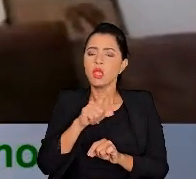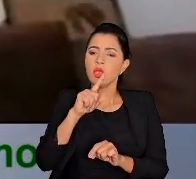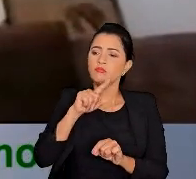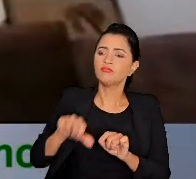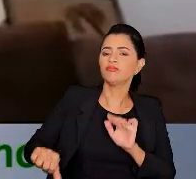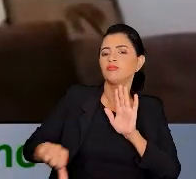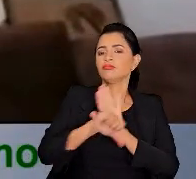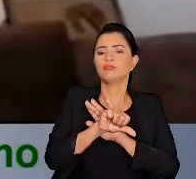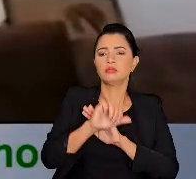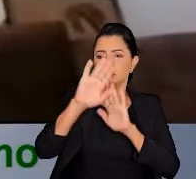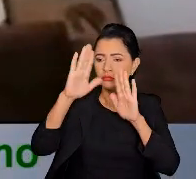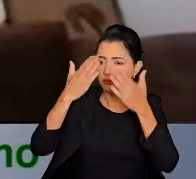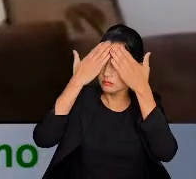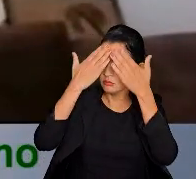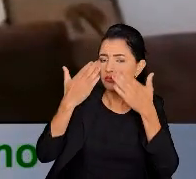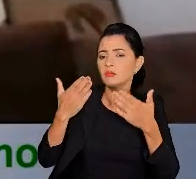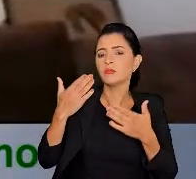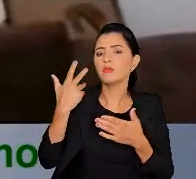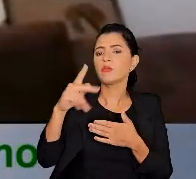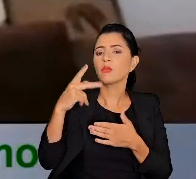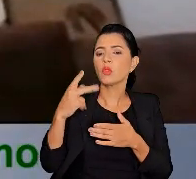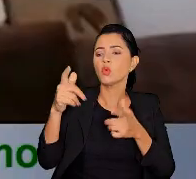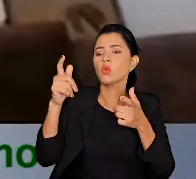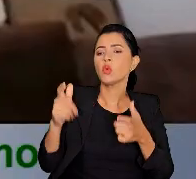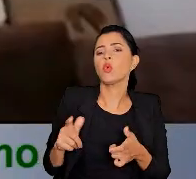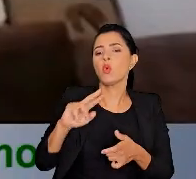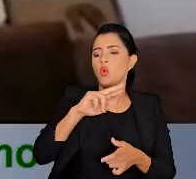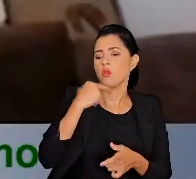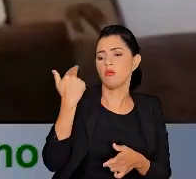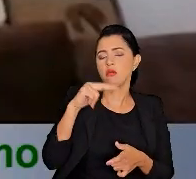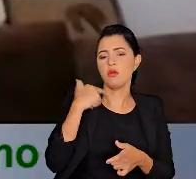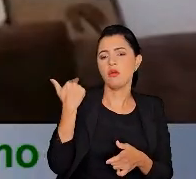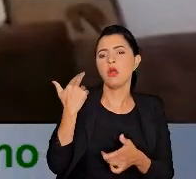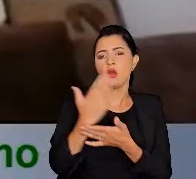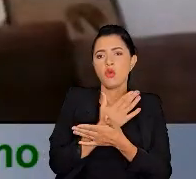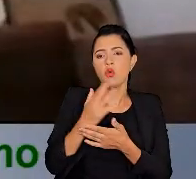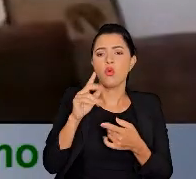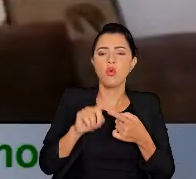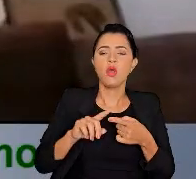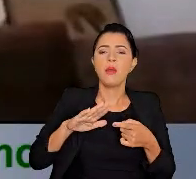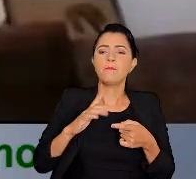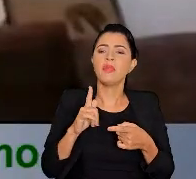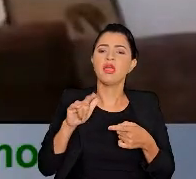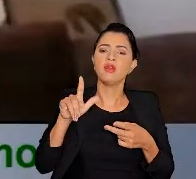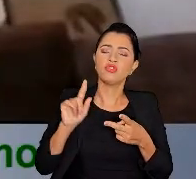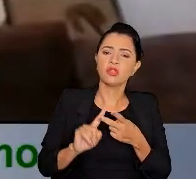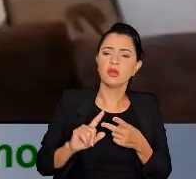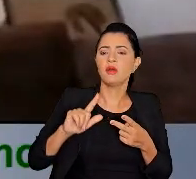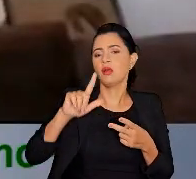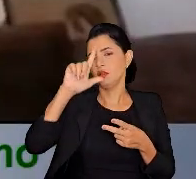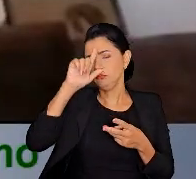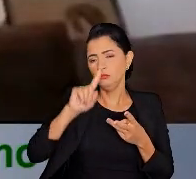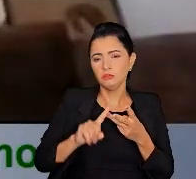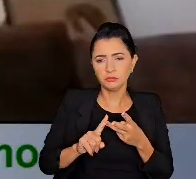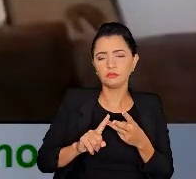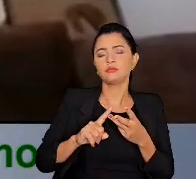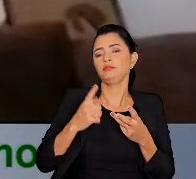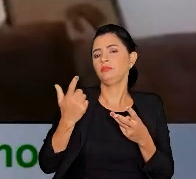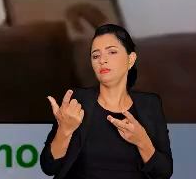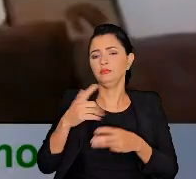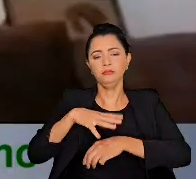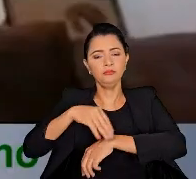o negacionismo do Holocausto, entre alguns que eu vi aqui, Bélgica, Alemanha, França, Espanha e Suíça. Então,